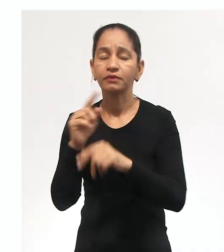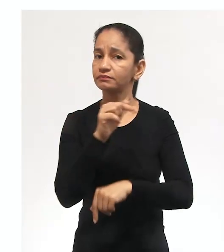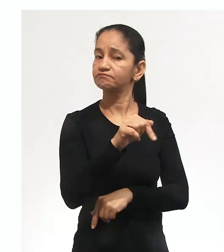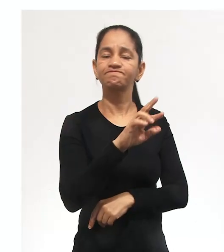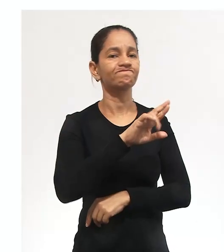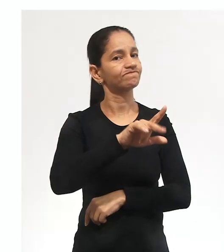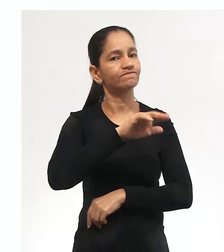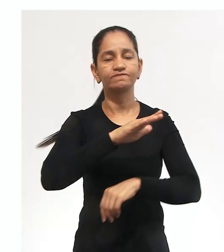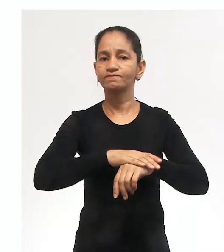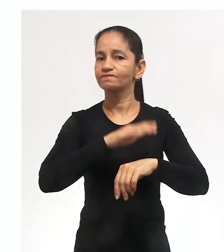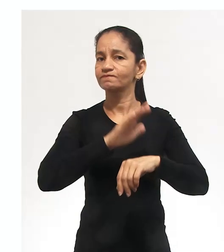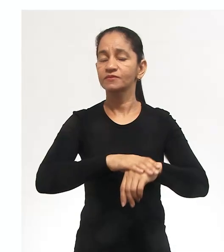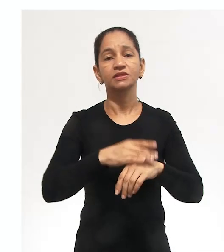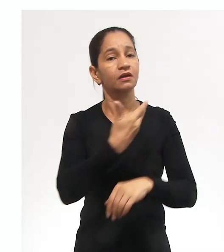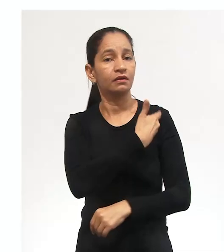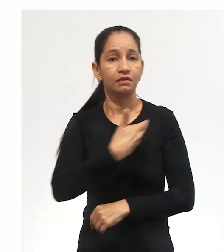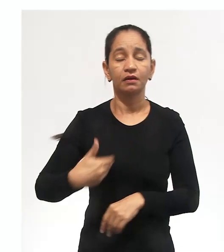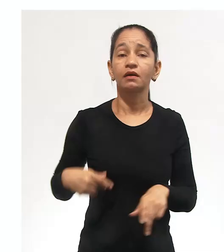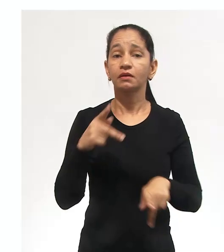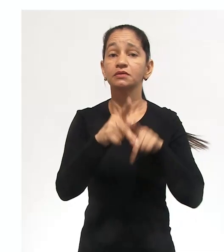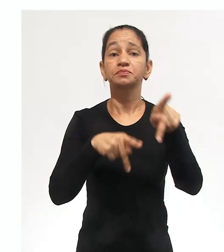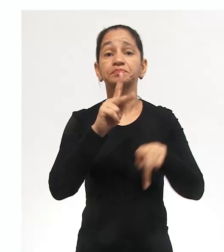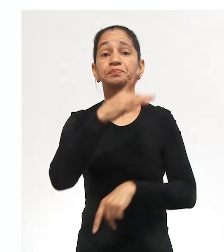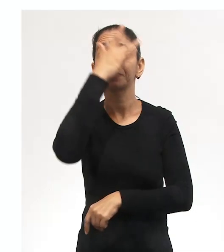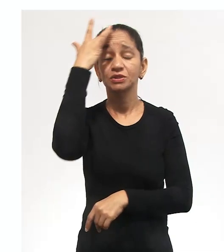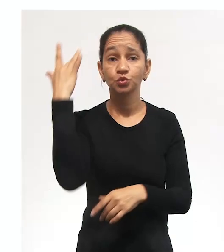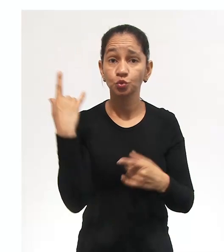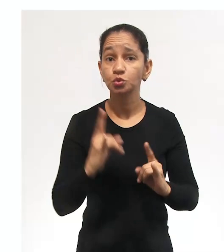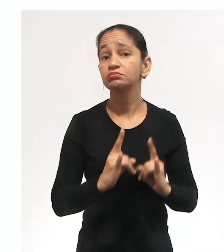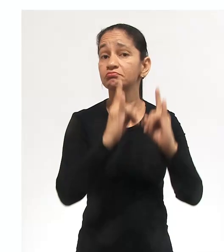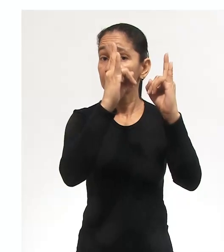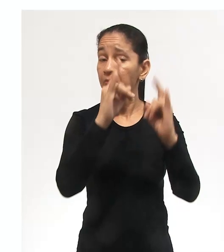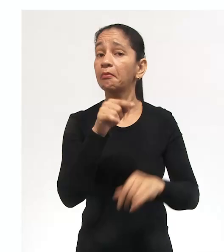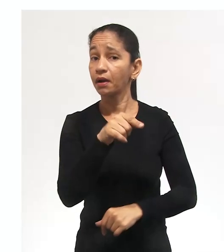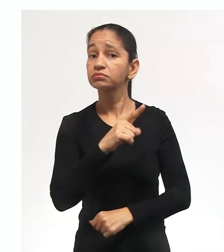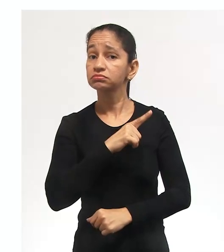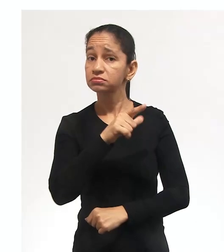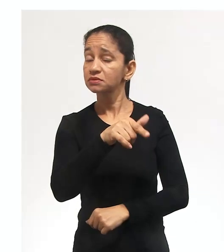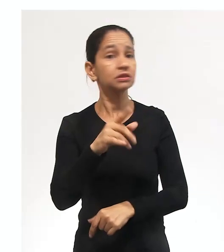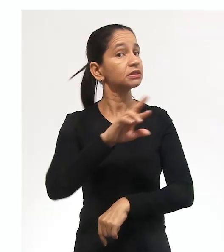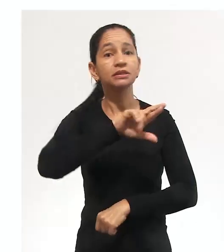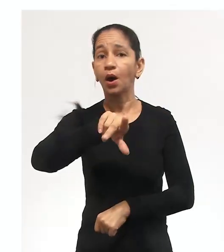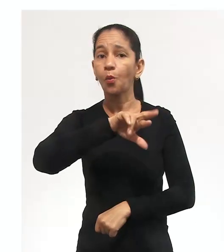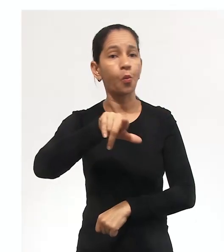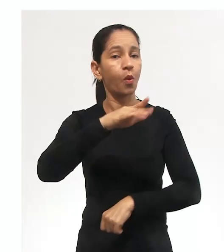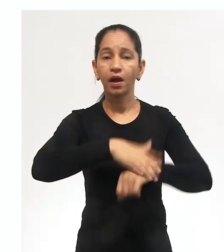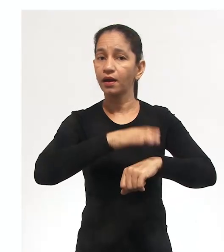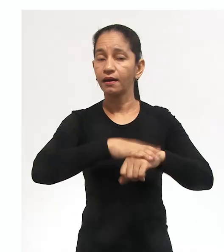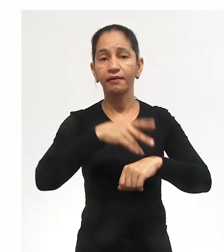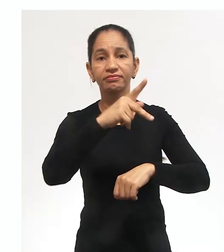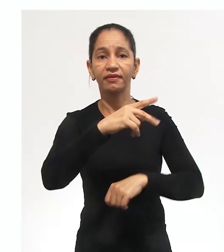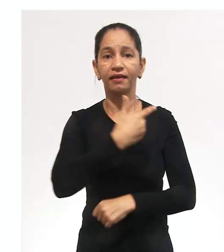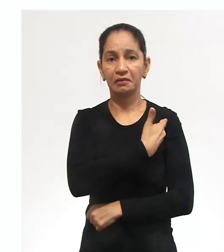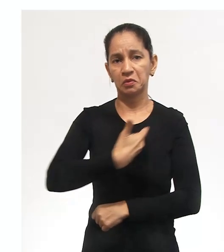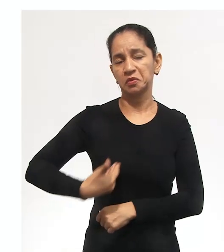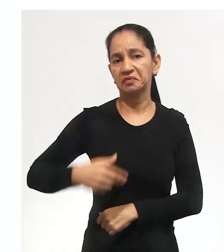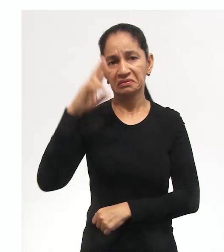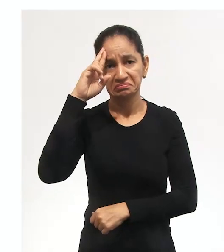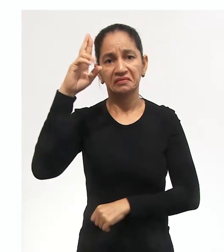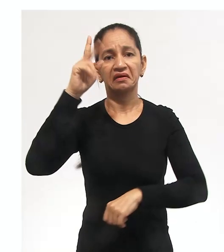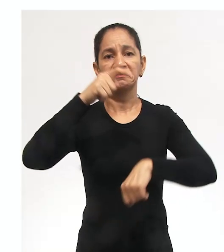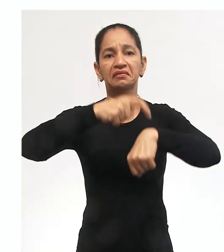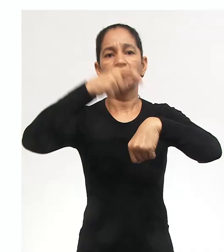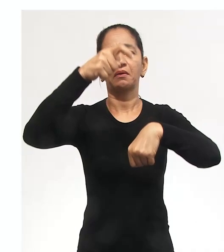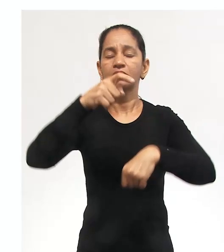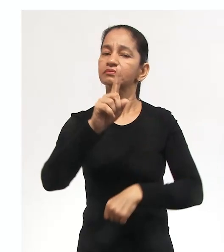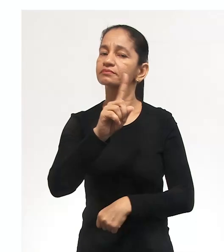sabe, por exemplo, que os órgãos e entidades públicas possuem prédios, né, por exemplo, né, e esses prédios não são daqueles que o governam. Né? na verdade, são o quê?